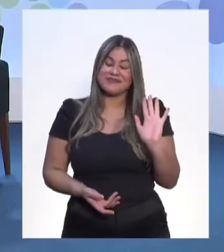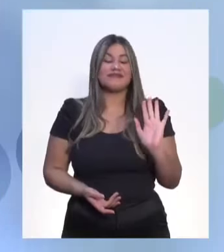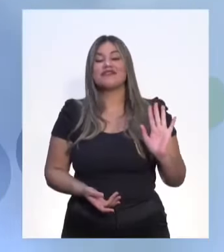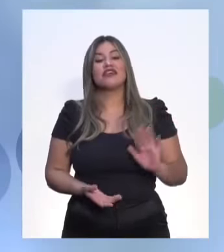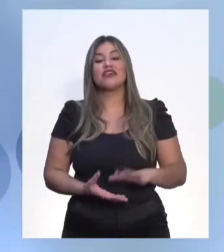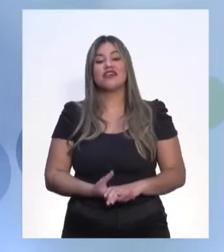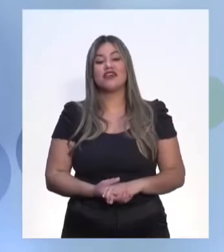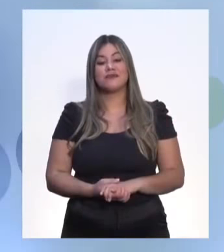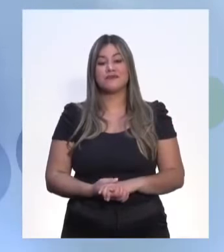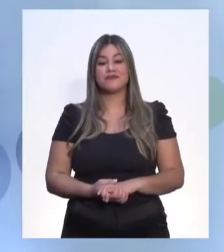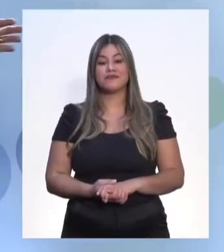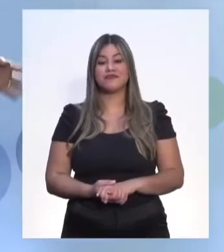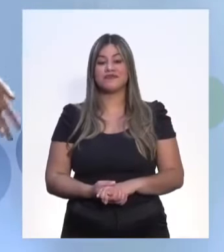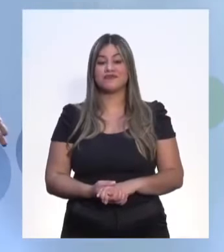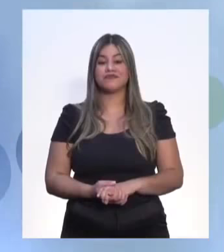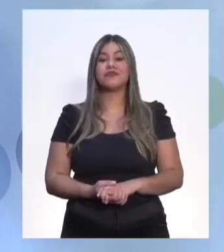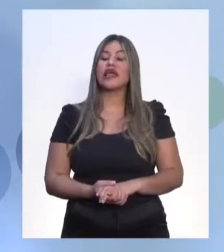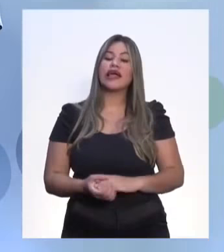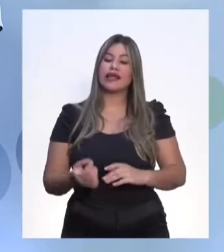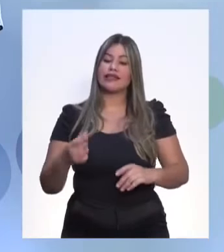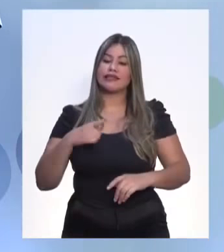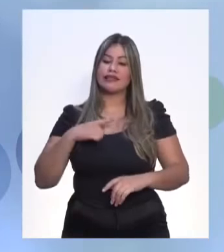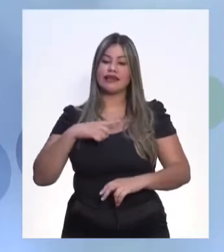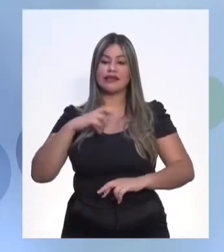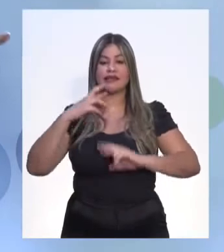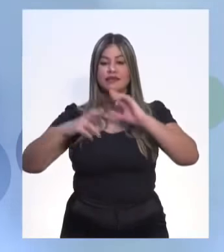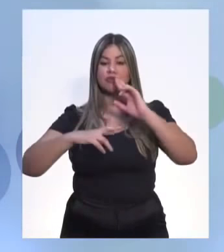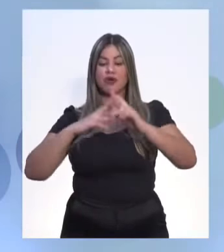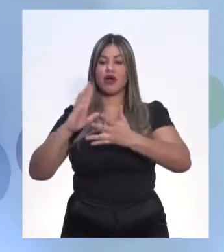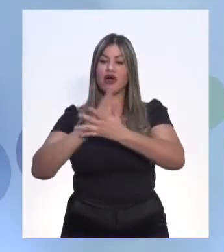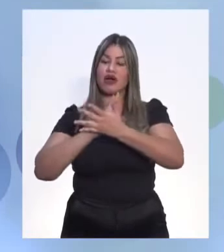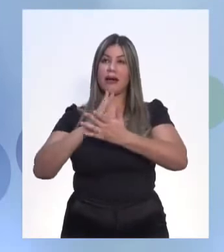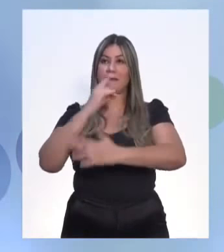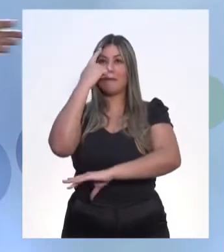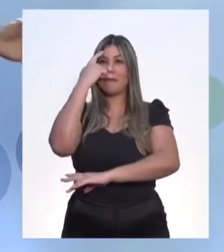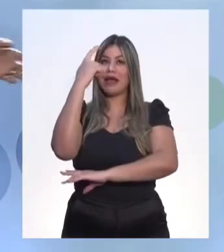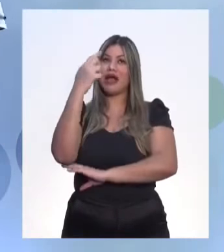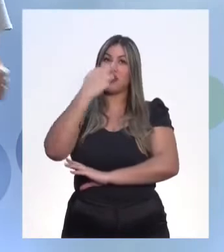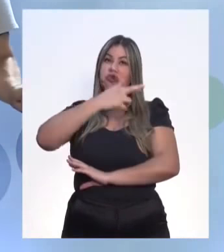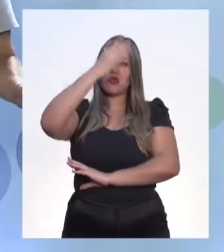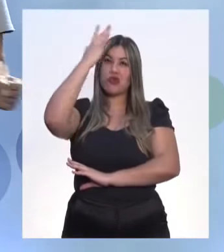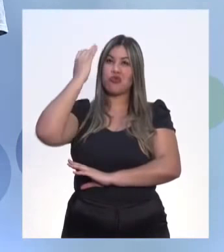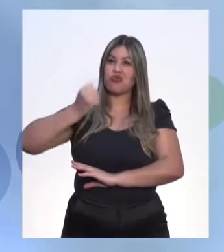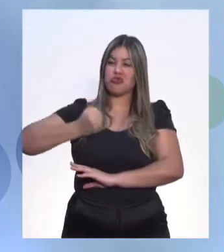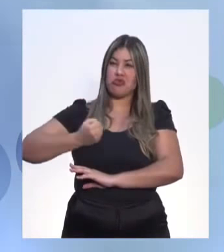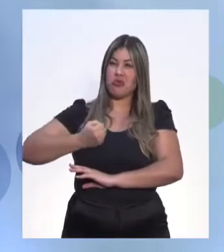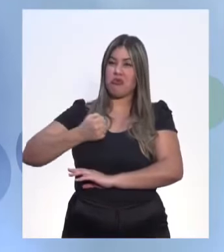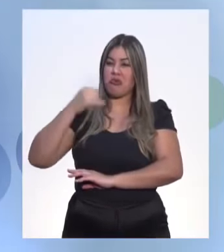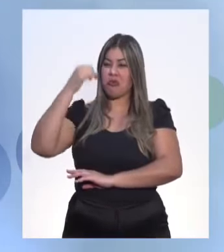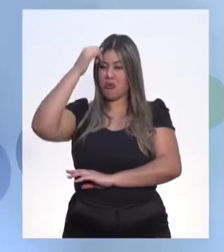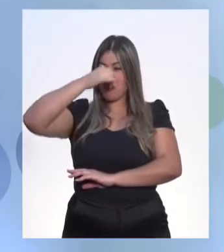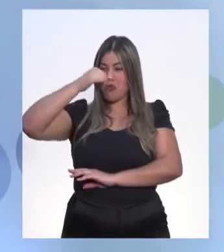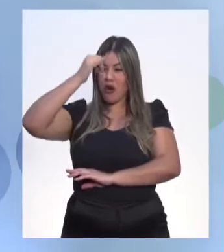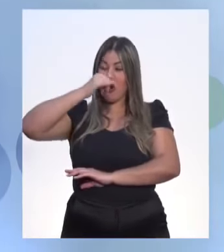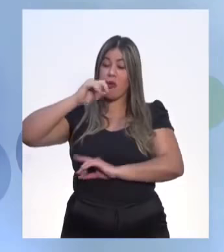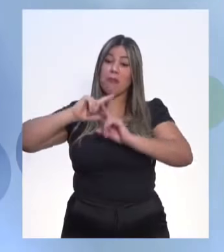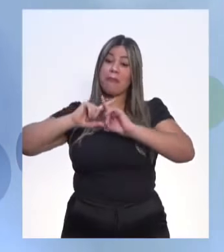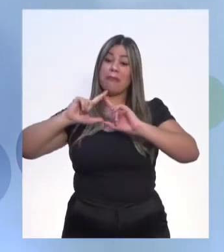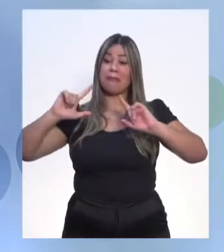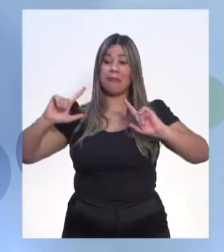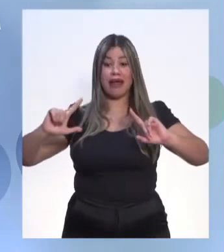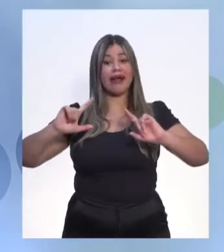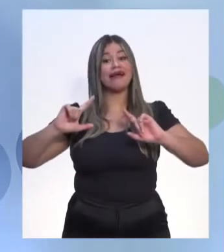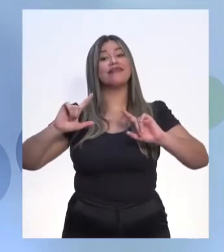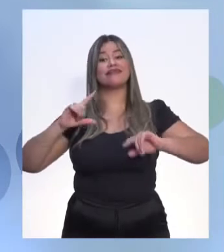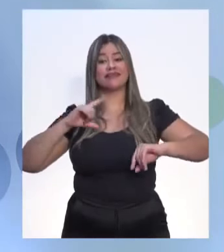tudo bem então aqui aí tem algumas opções de resposta a gente pensa que algarismo romano é tão bobinho assim mas você ver que não é também né causa um certo Z